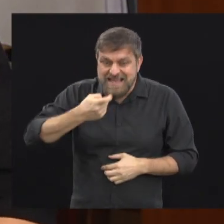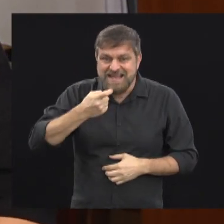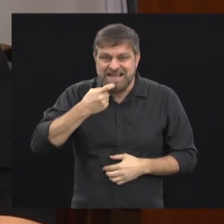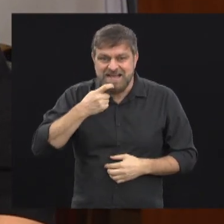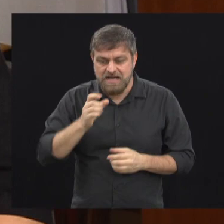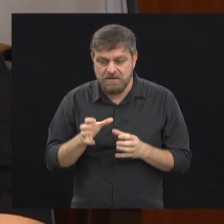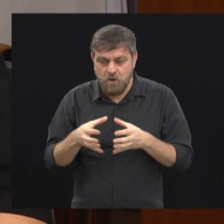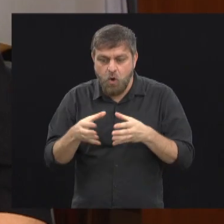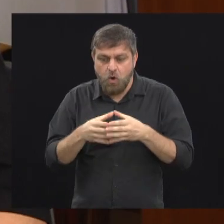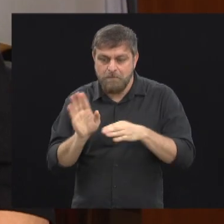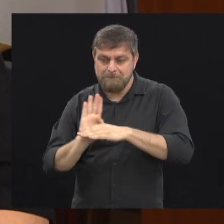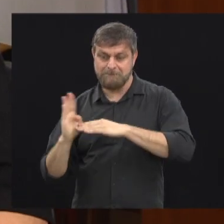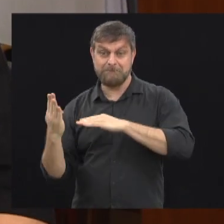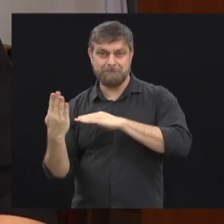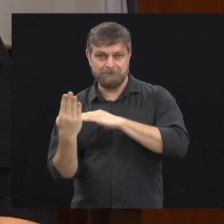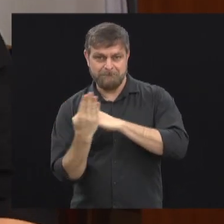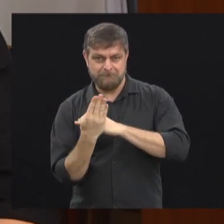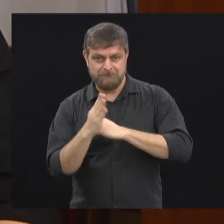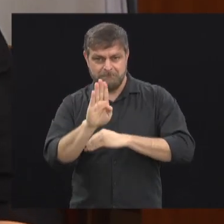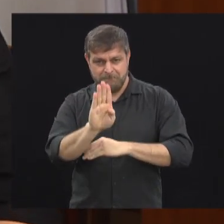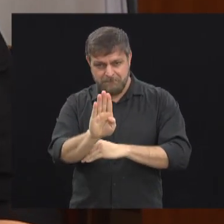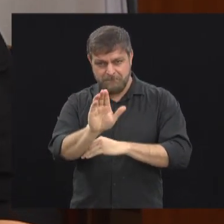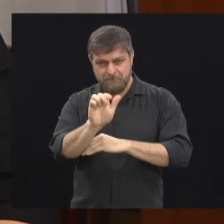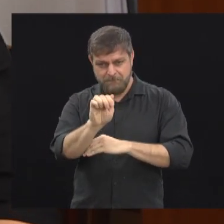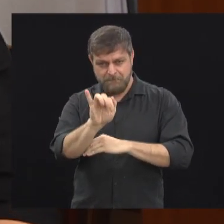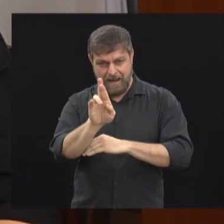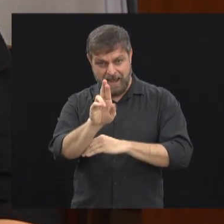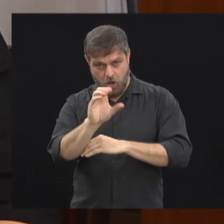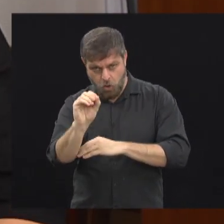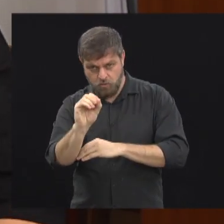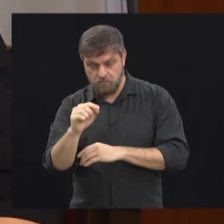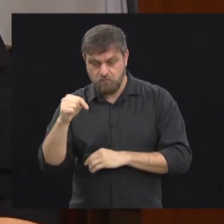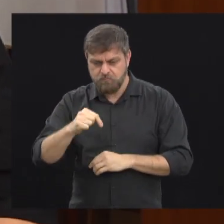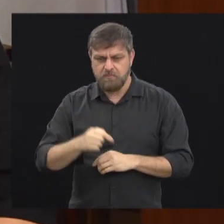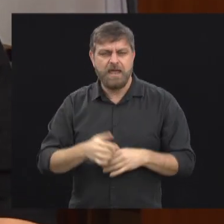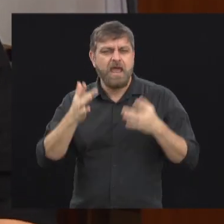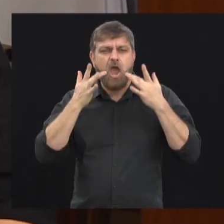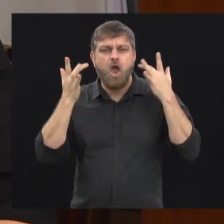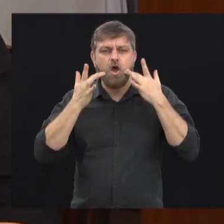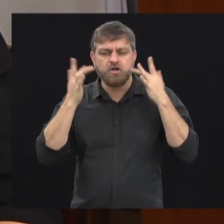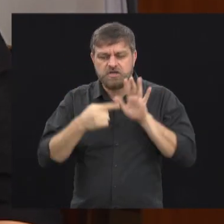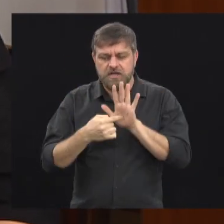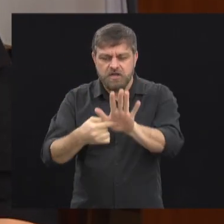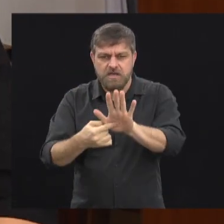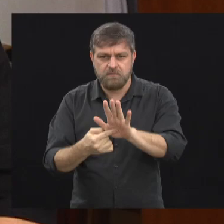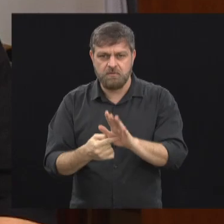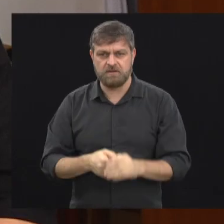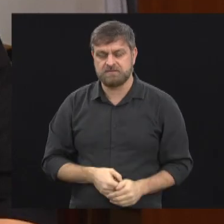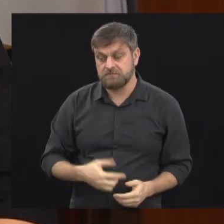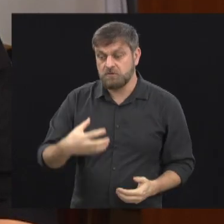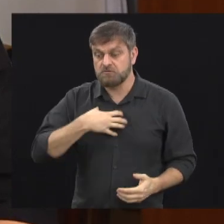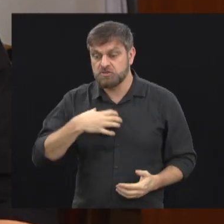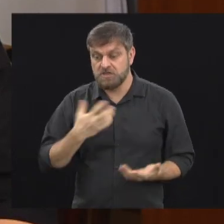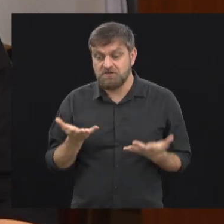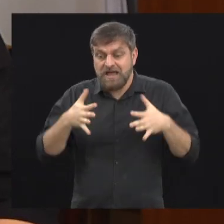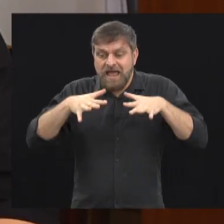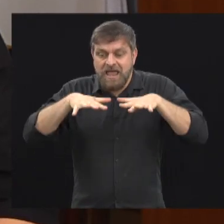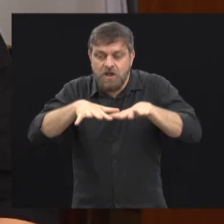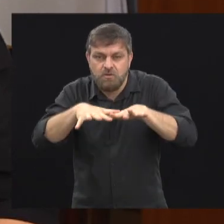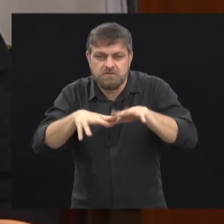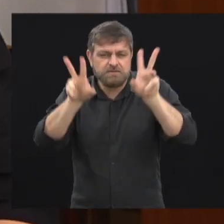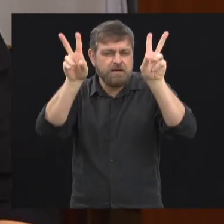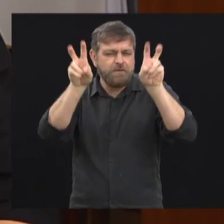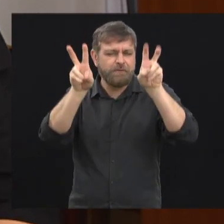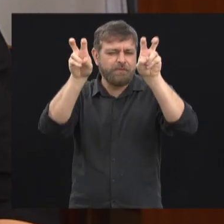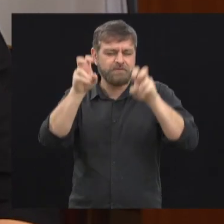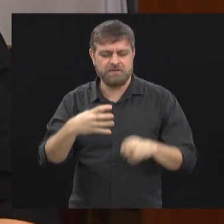Campinas o programa Turma do Bairro, que fala da inclusão de uma forma leve, de